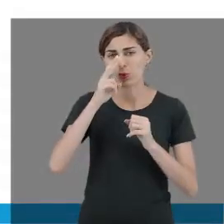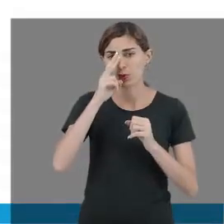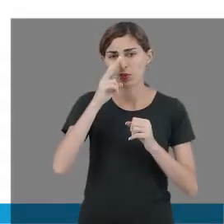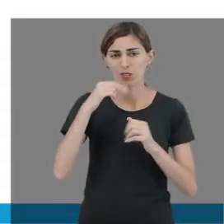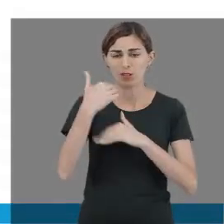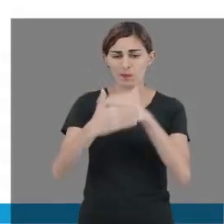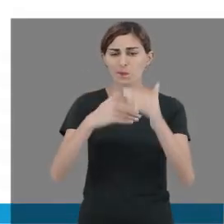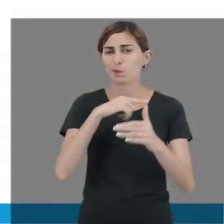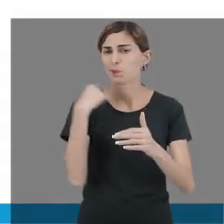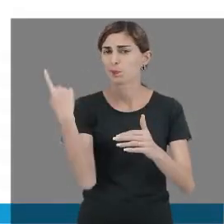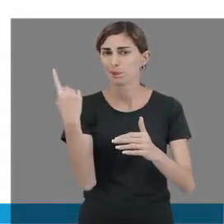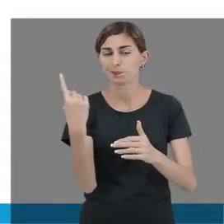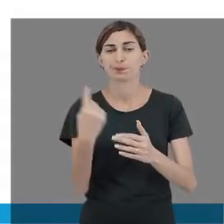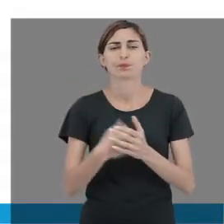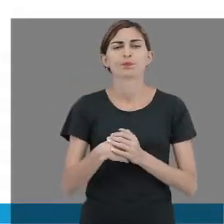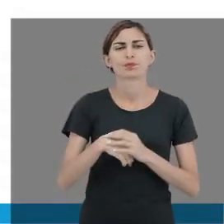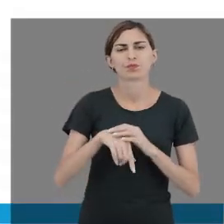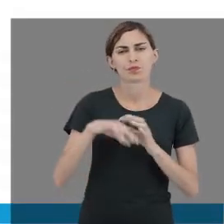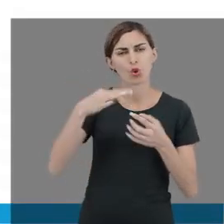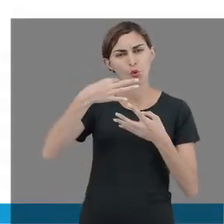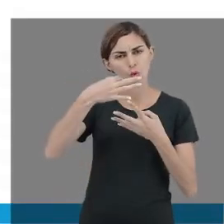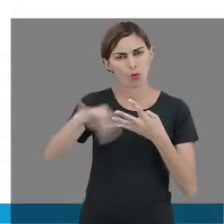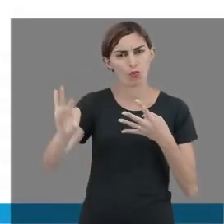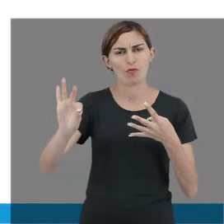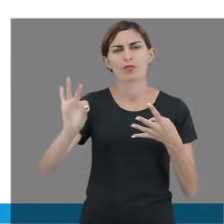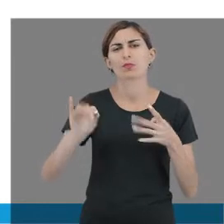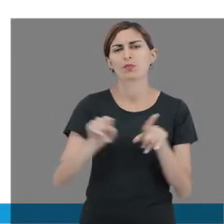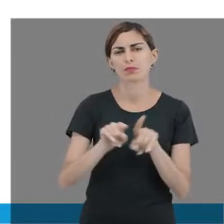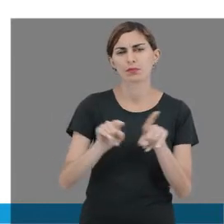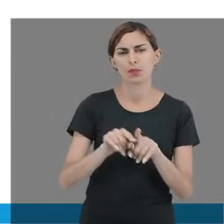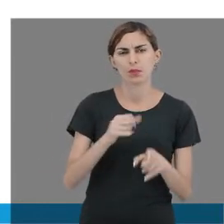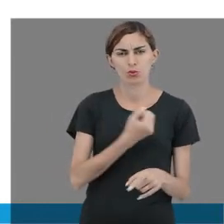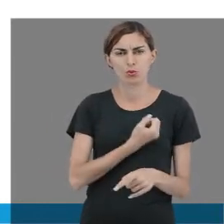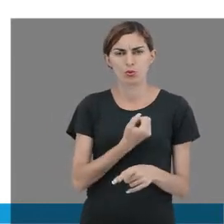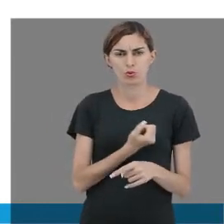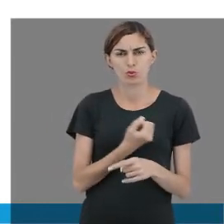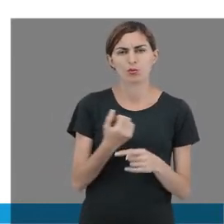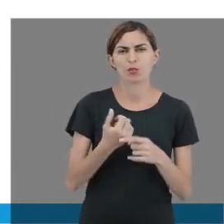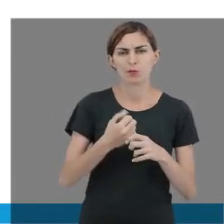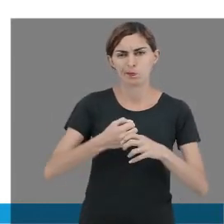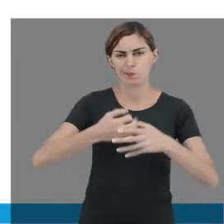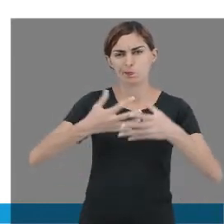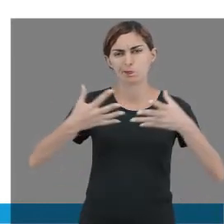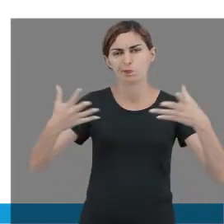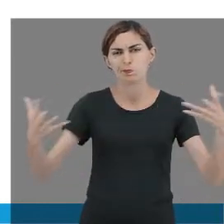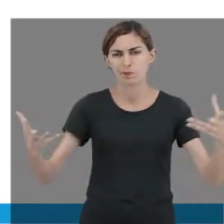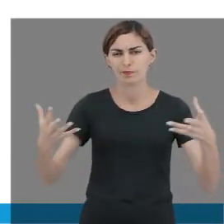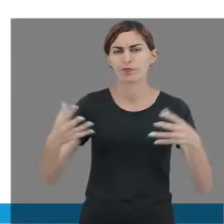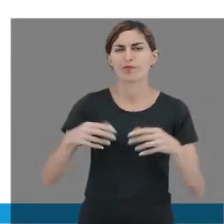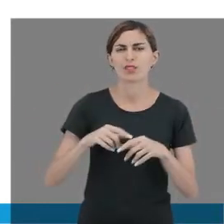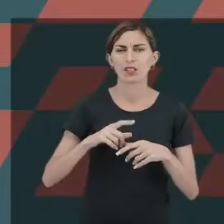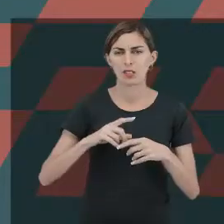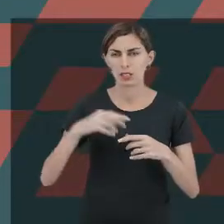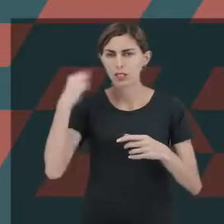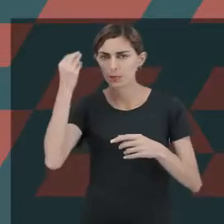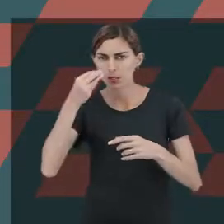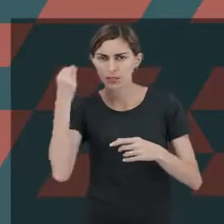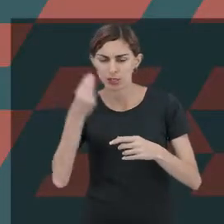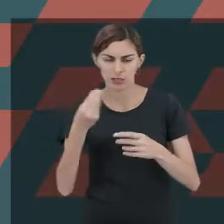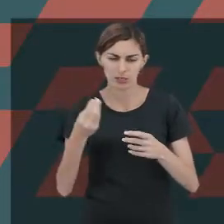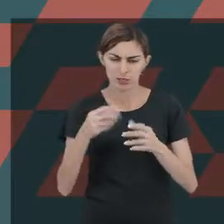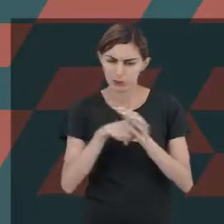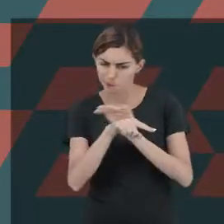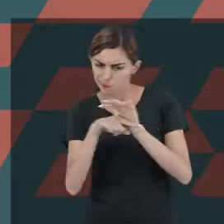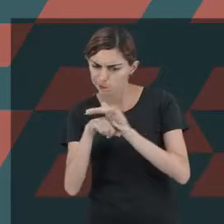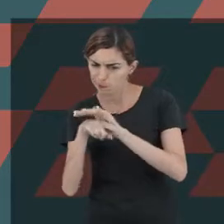grave. E qual foi a maior dificuldade que a gente teve quando a gente pensou em tratar essas crianças? É o número de casos e o número de especialistas. São pacientes que têm